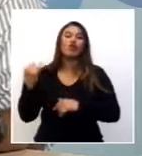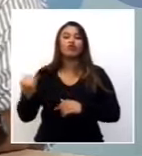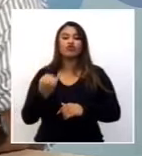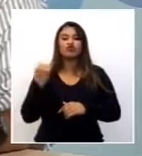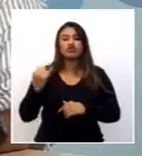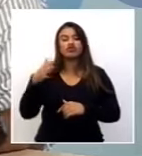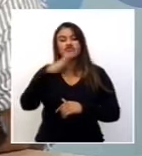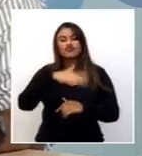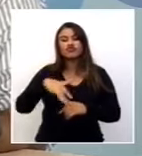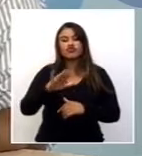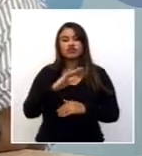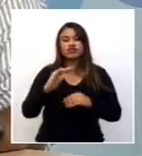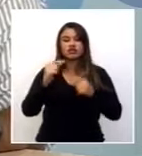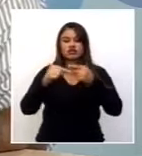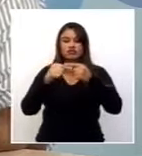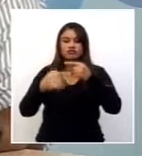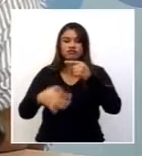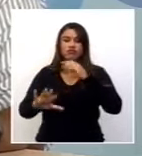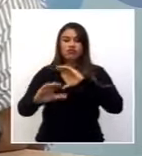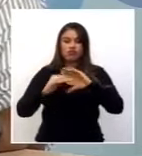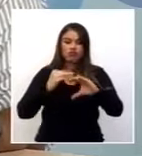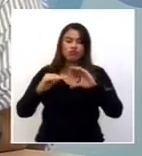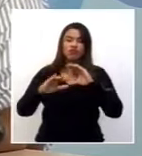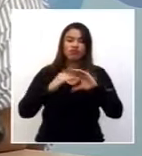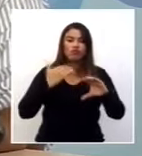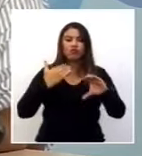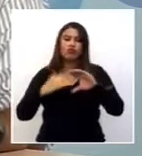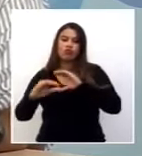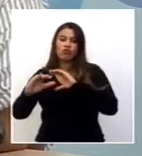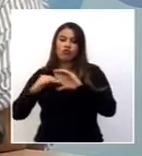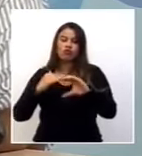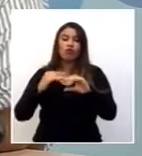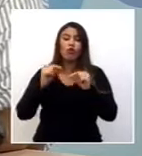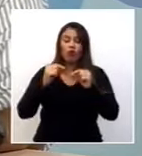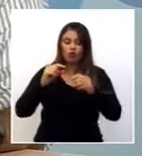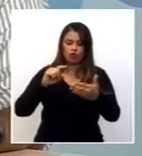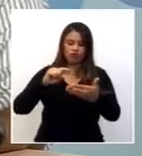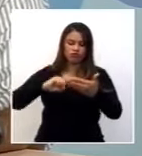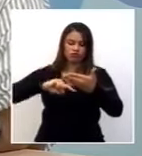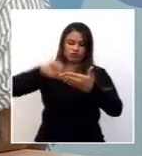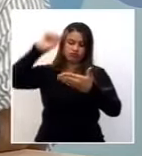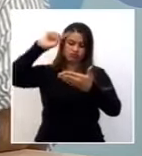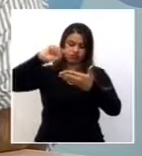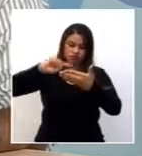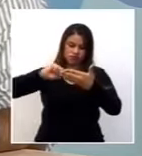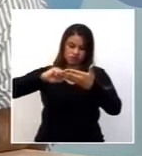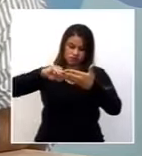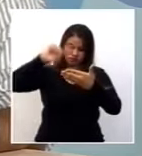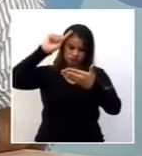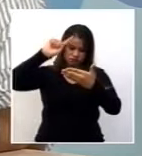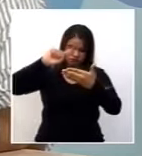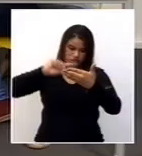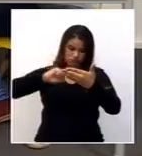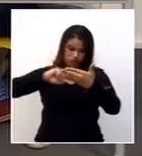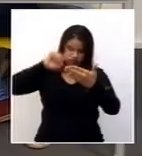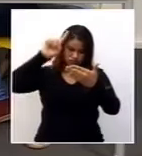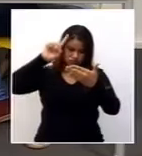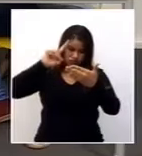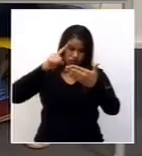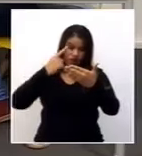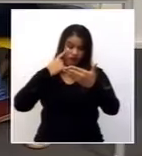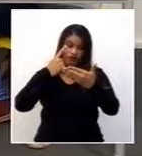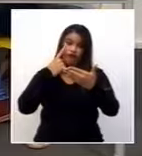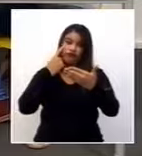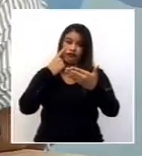esses comentários aí no aplicativo de vocês aí em casa, percorram os comentários, vejam que a gente comenta alguns aqui, né? Mas